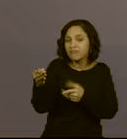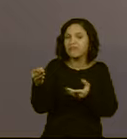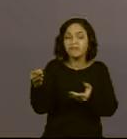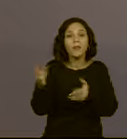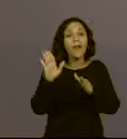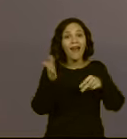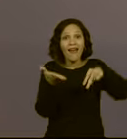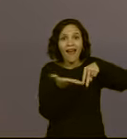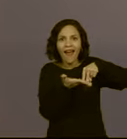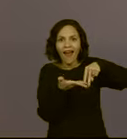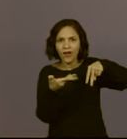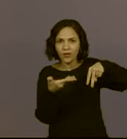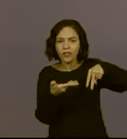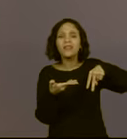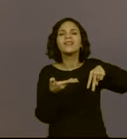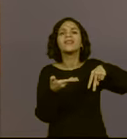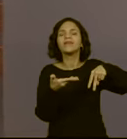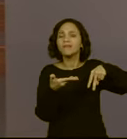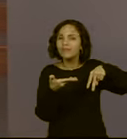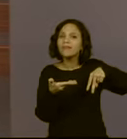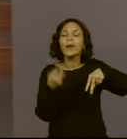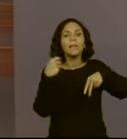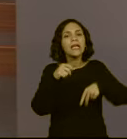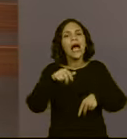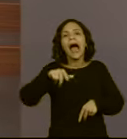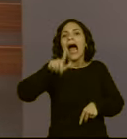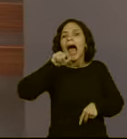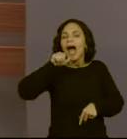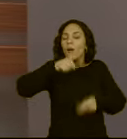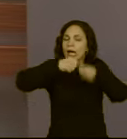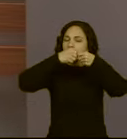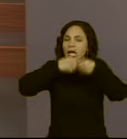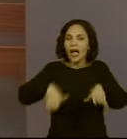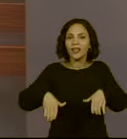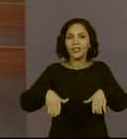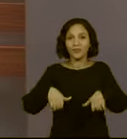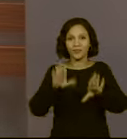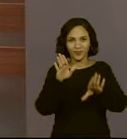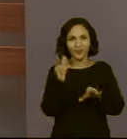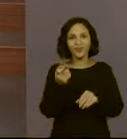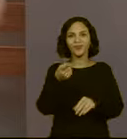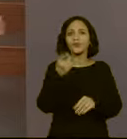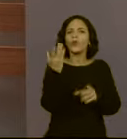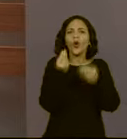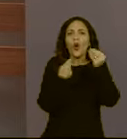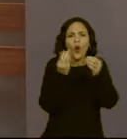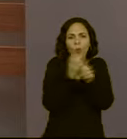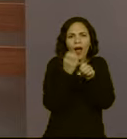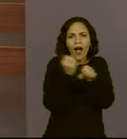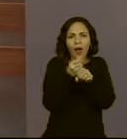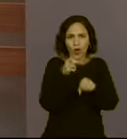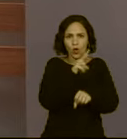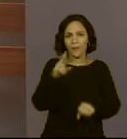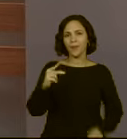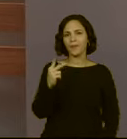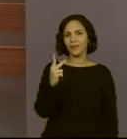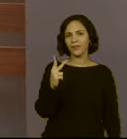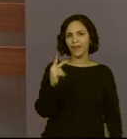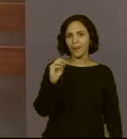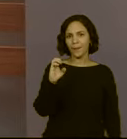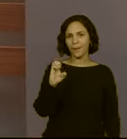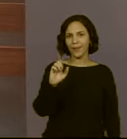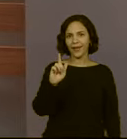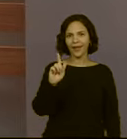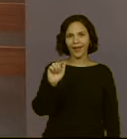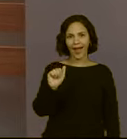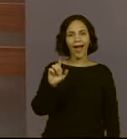a calça jeans ela requer muitos litros de água o nome desse desse cálculo é Pegada